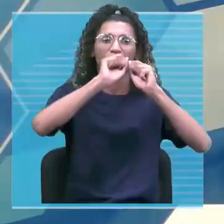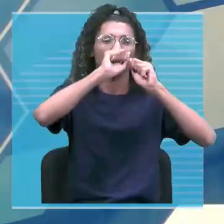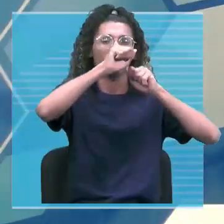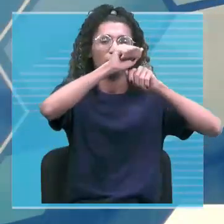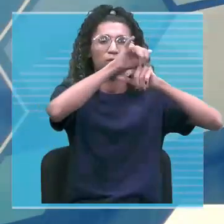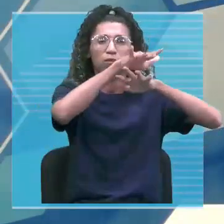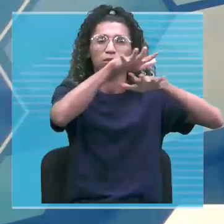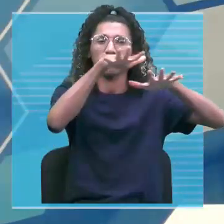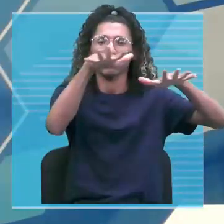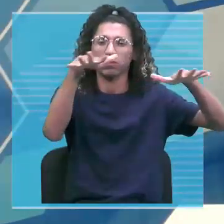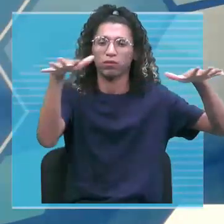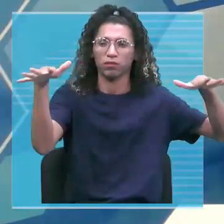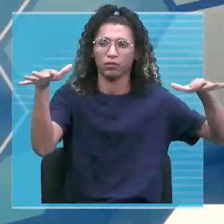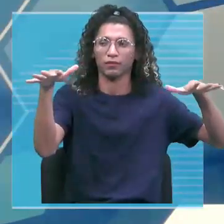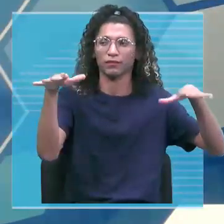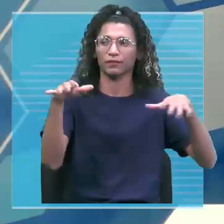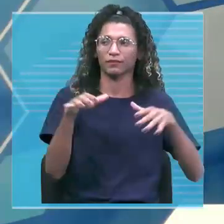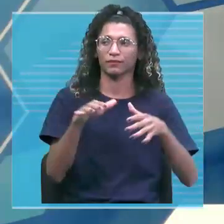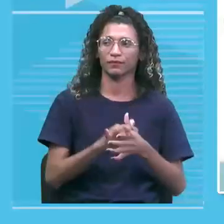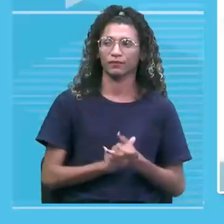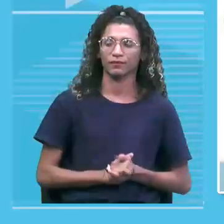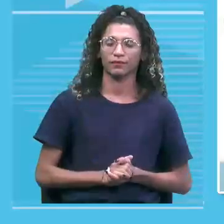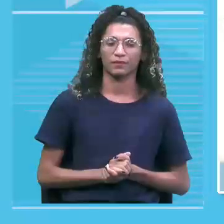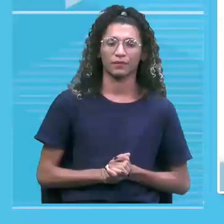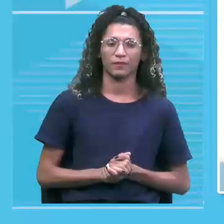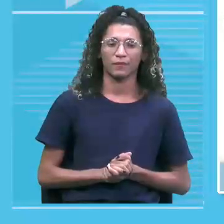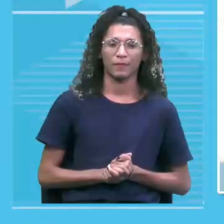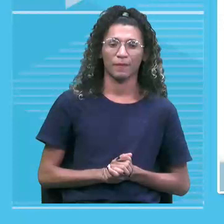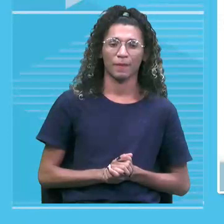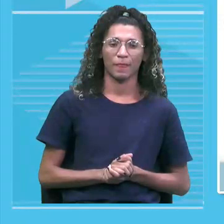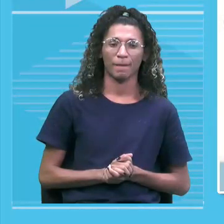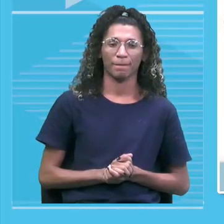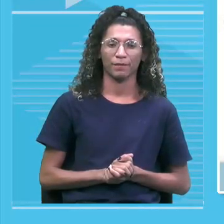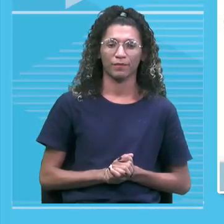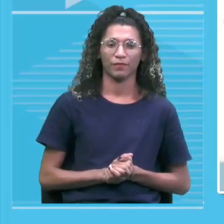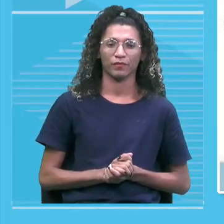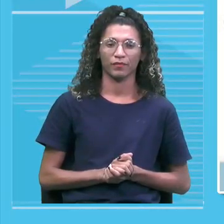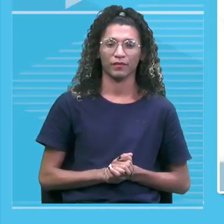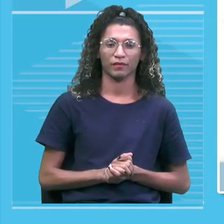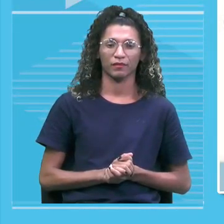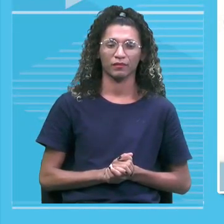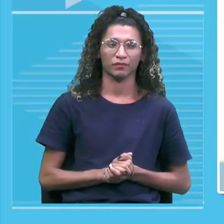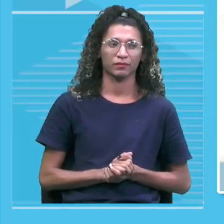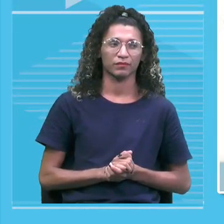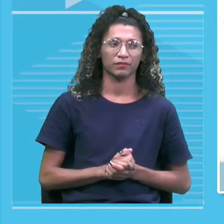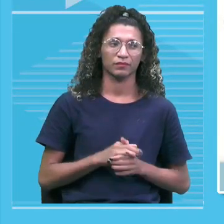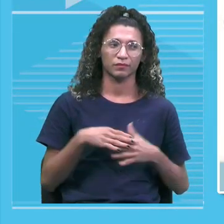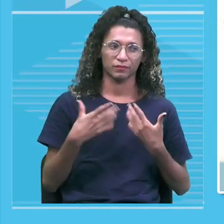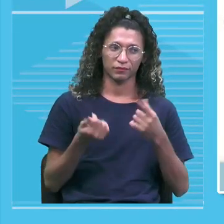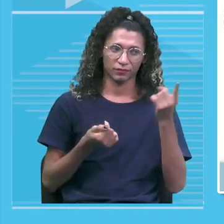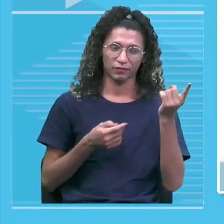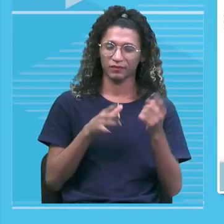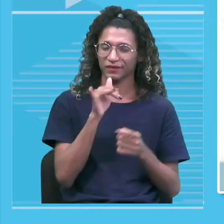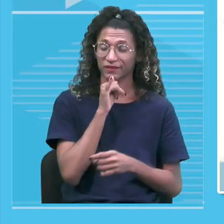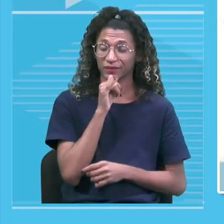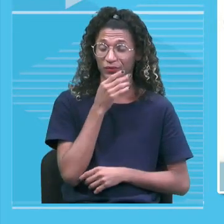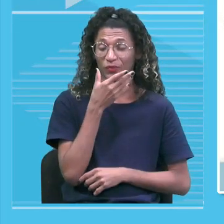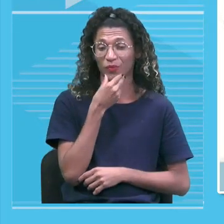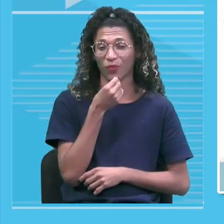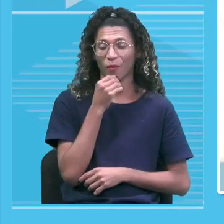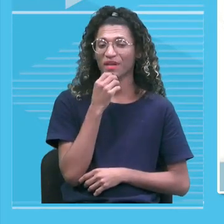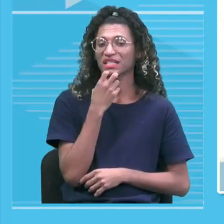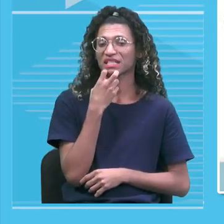dimensões Tá bom então aqui o caso do rapaz falando né gritando cantando